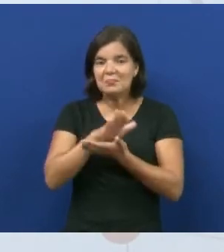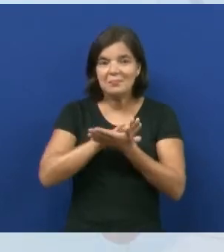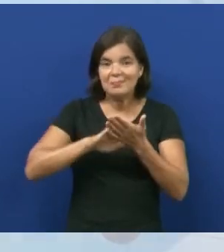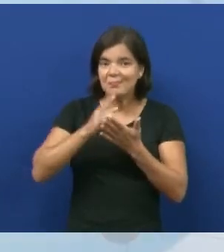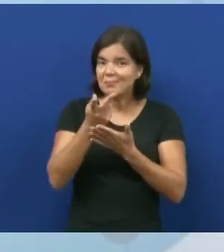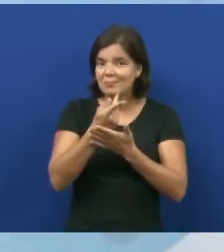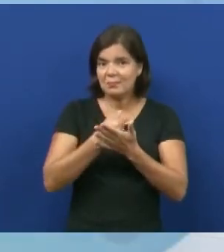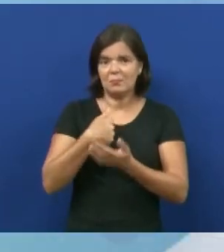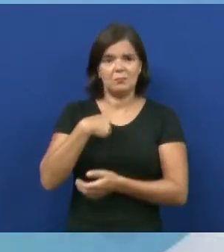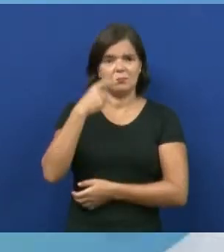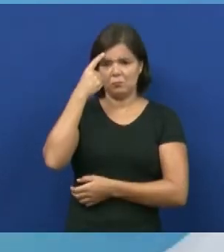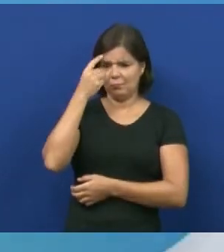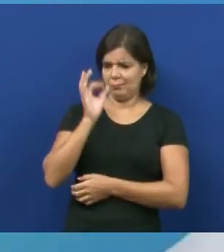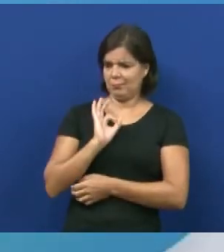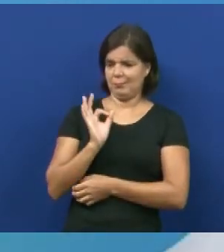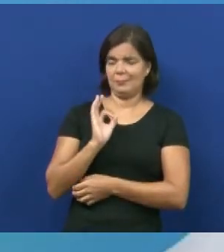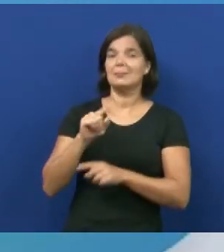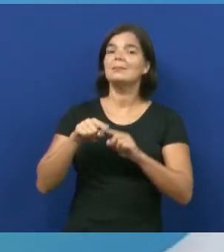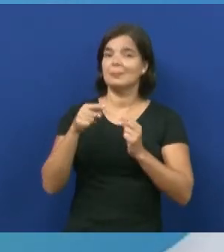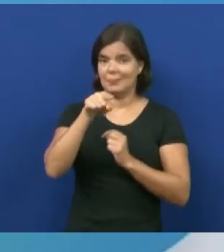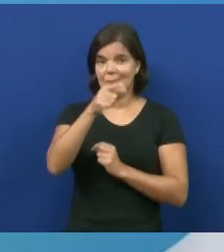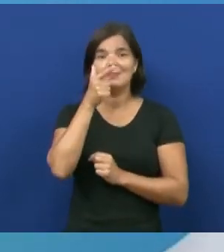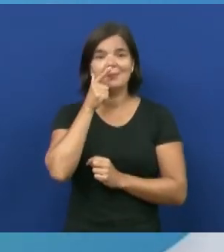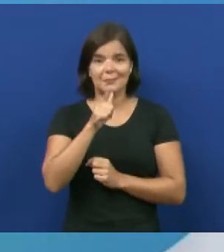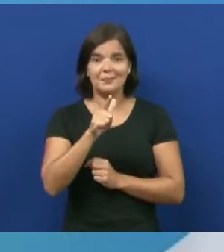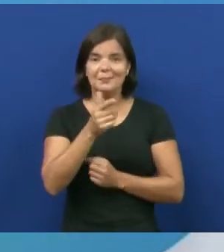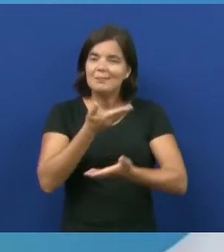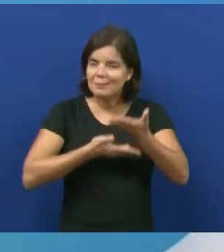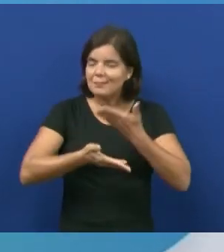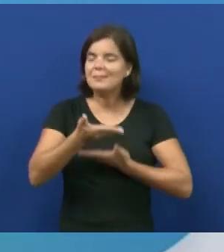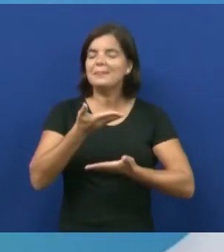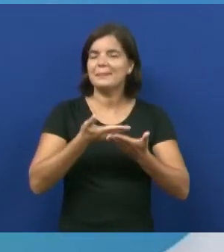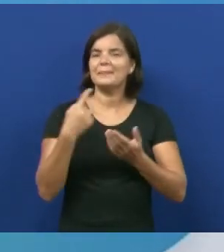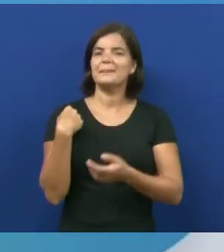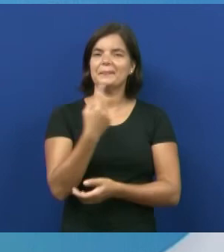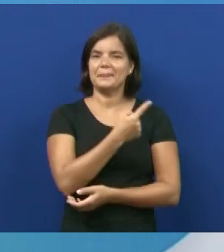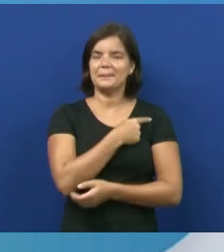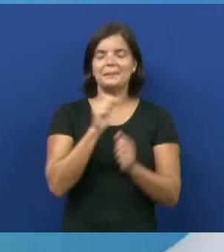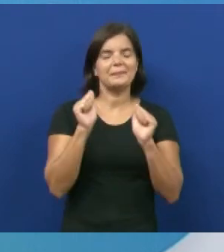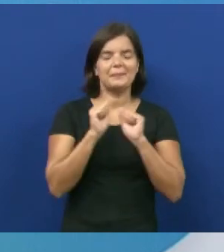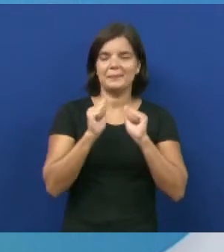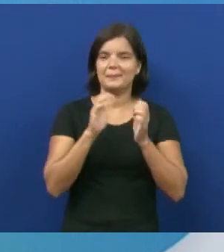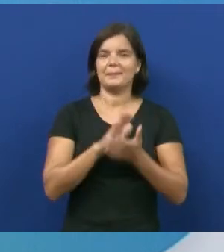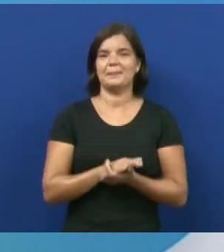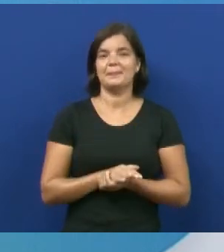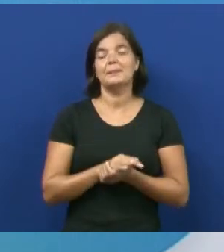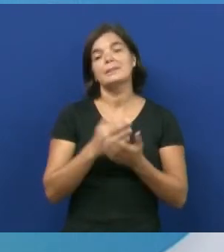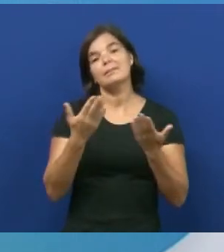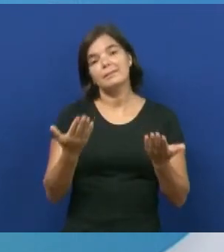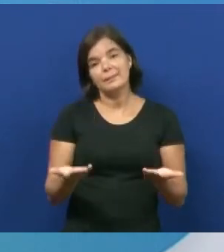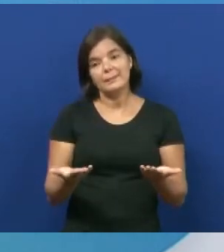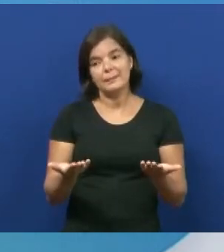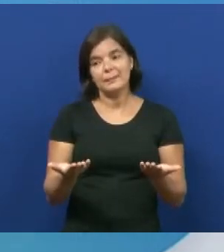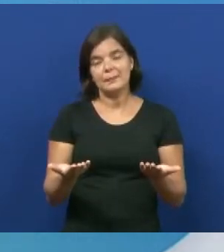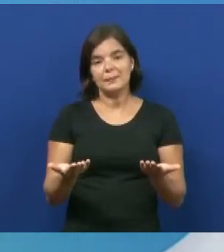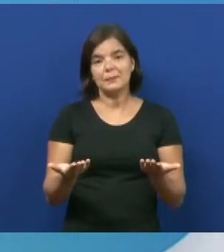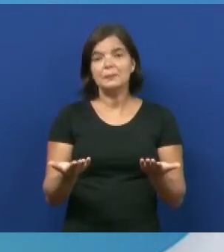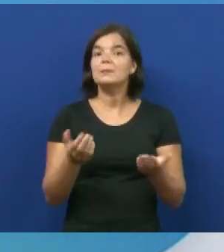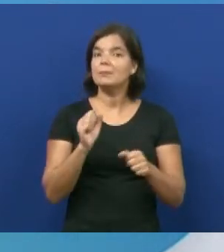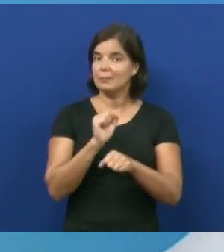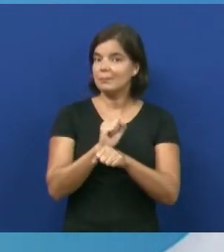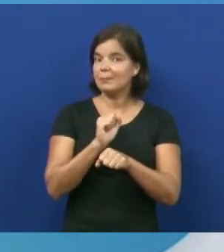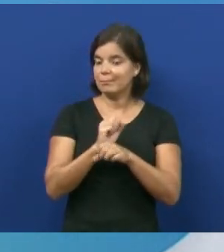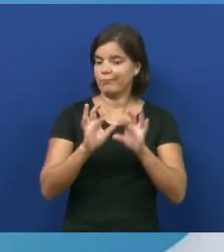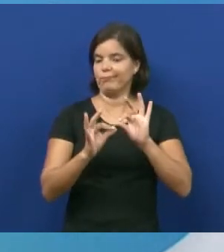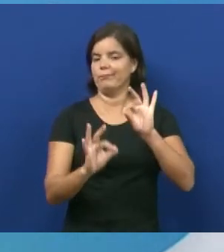porque de fato eu não consigo imaginar muita coisa, mas se você conseguir, compartilha com a gente. Eu vou adorar. Bom, gente, então vamos parar